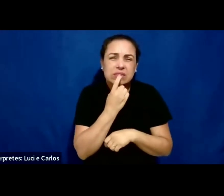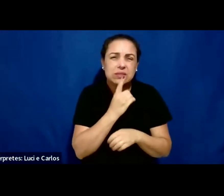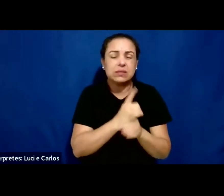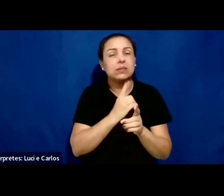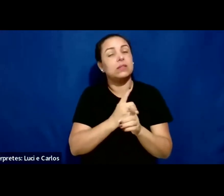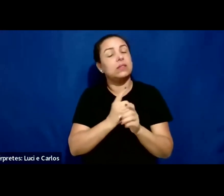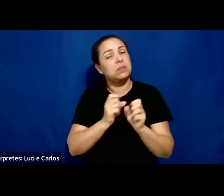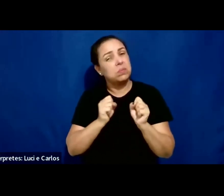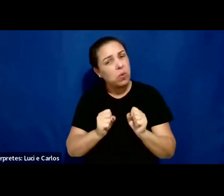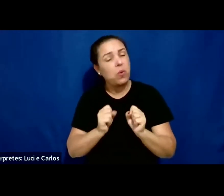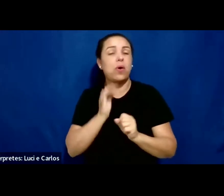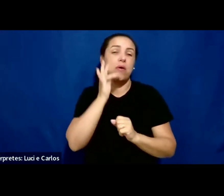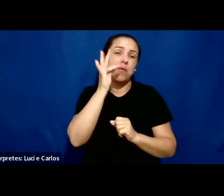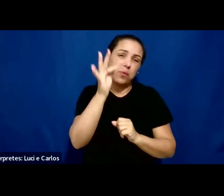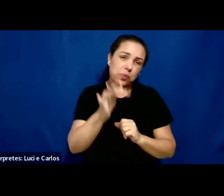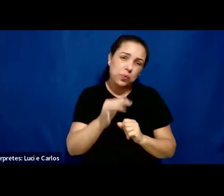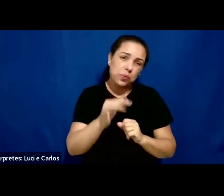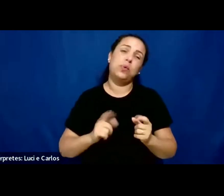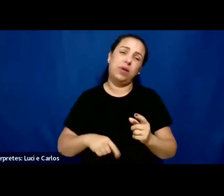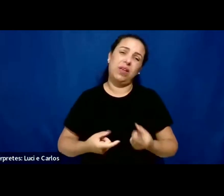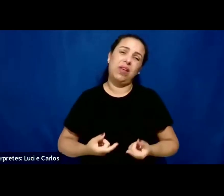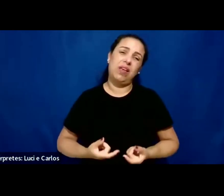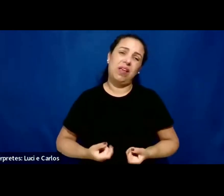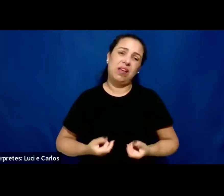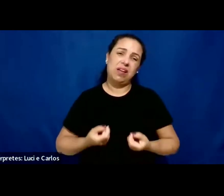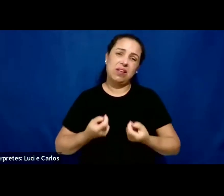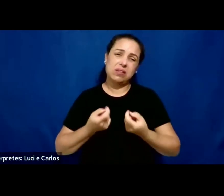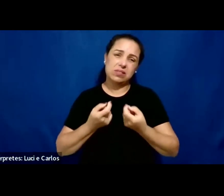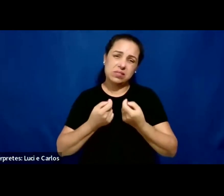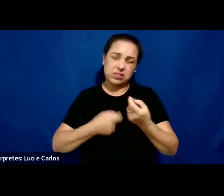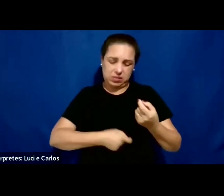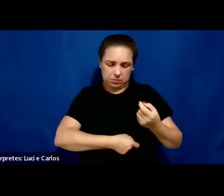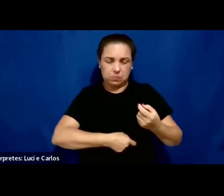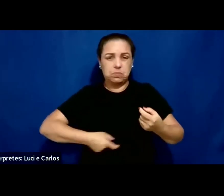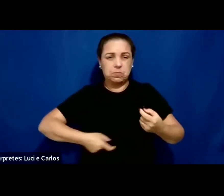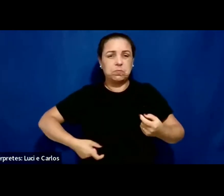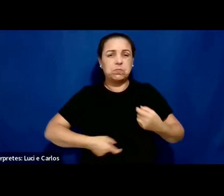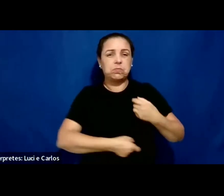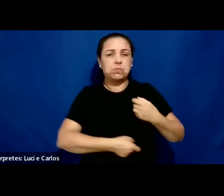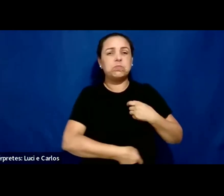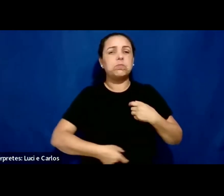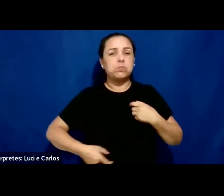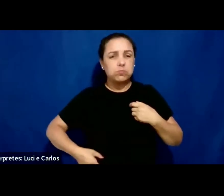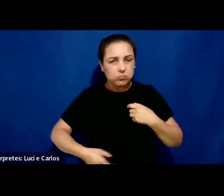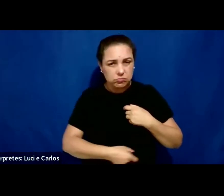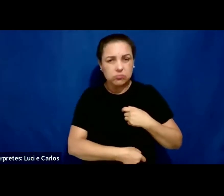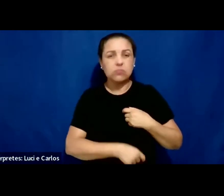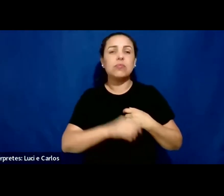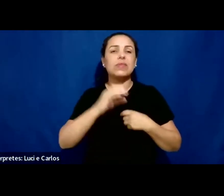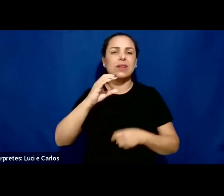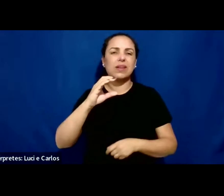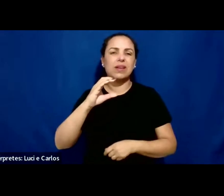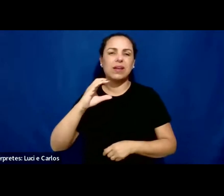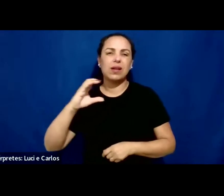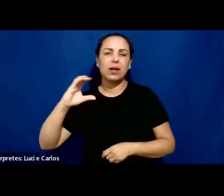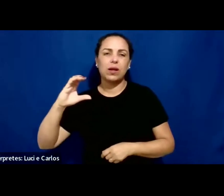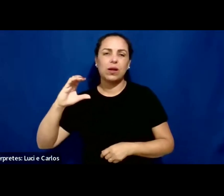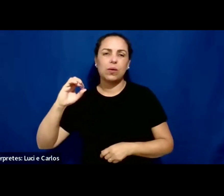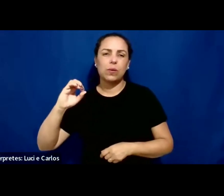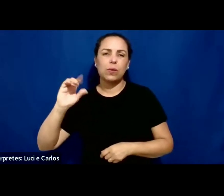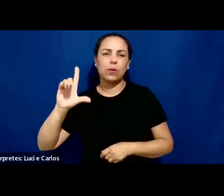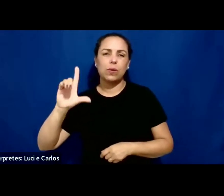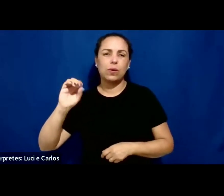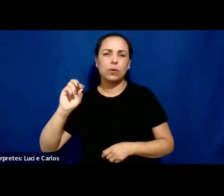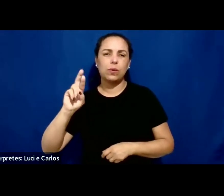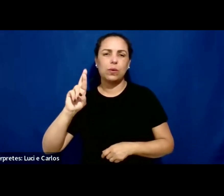a desenvolver o câncer do intestino grosso ou o câncer coloretal, certo? Então, essa palestra é